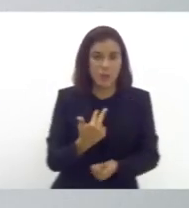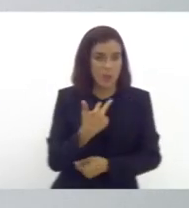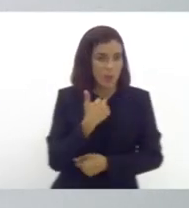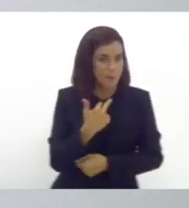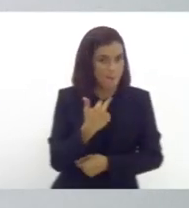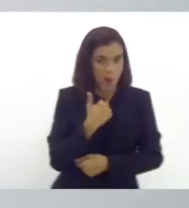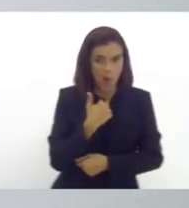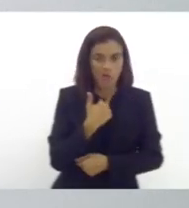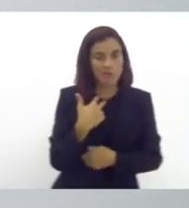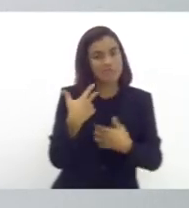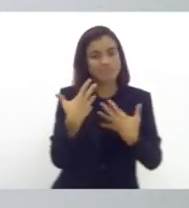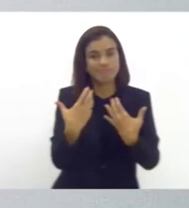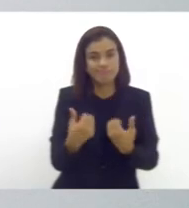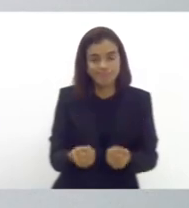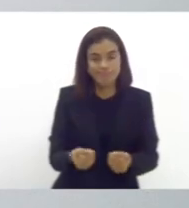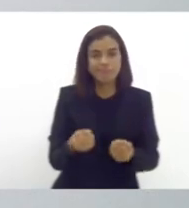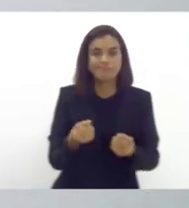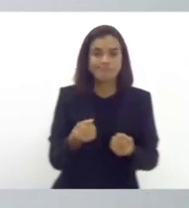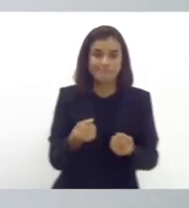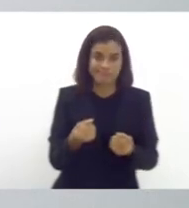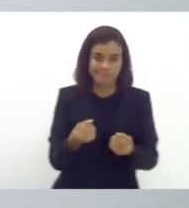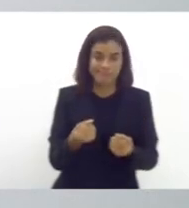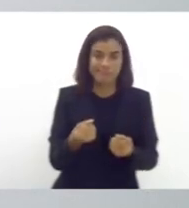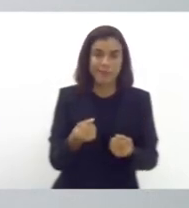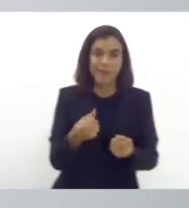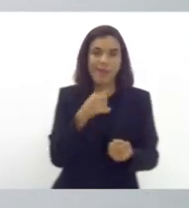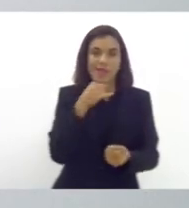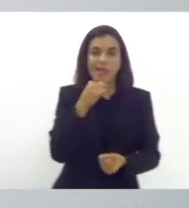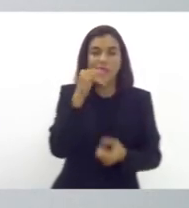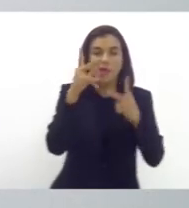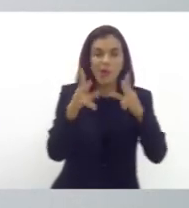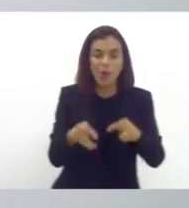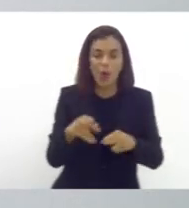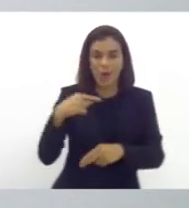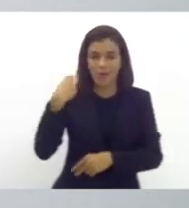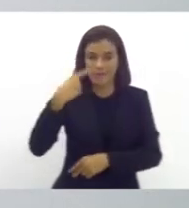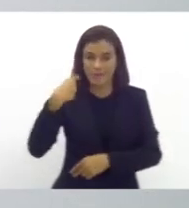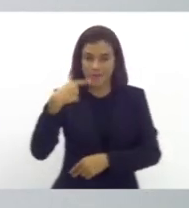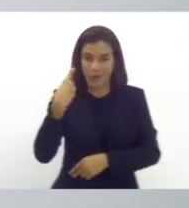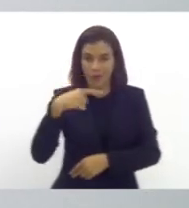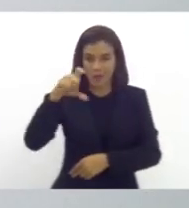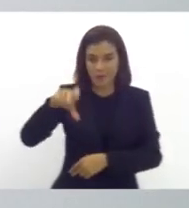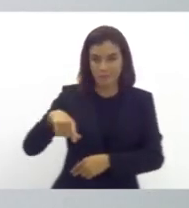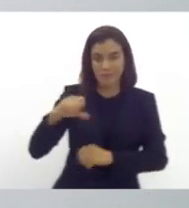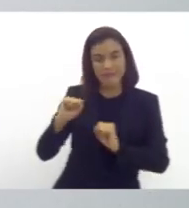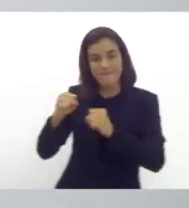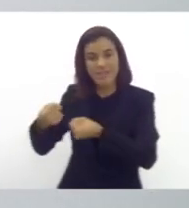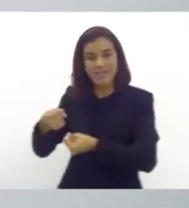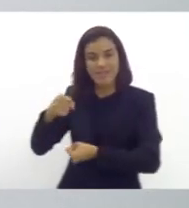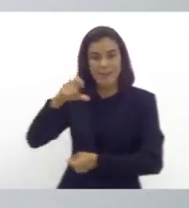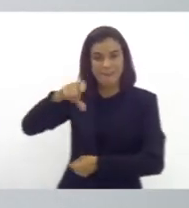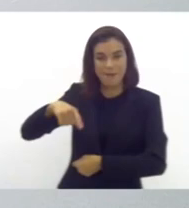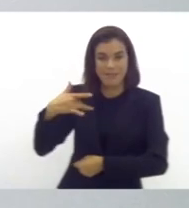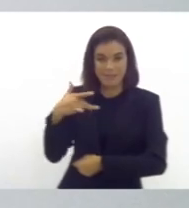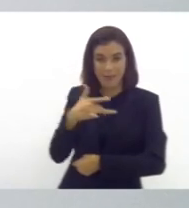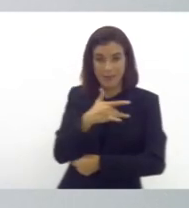comportar em uma espécie de advogado dos planos de saúde as pessoas estão morrendo